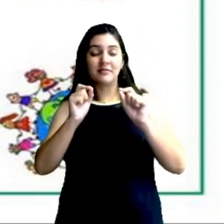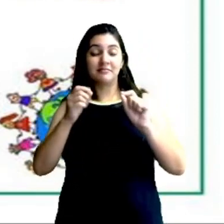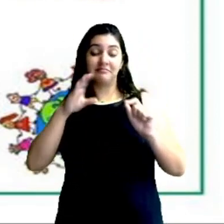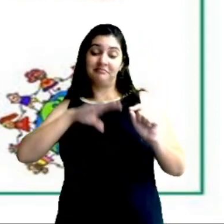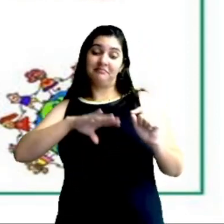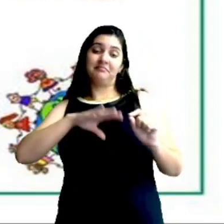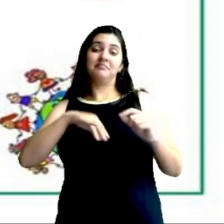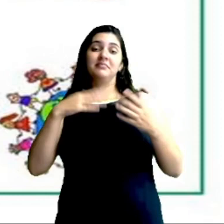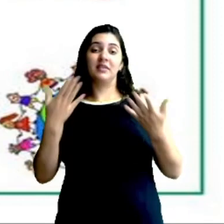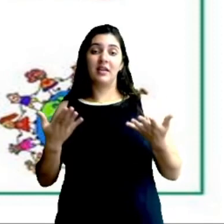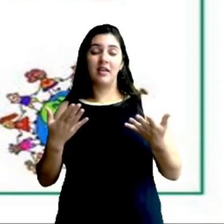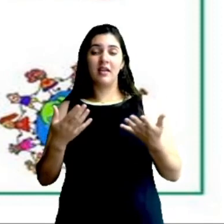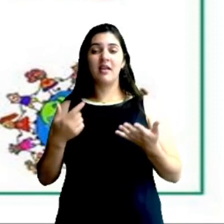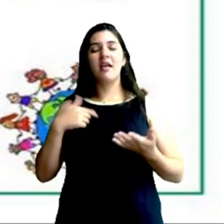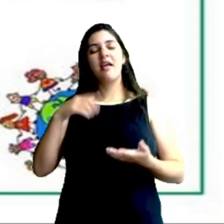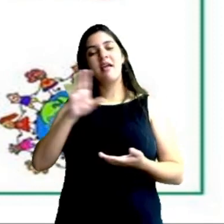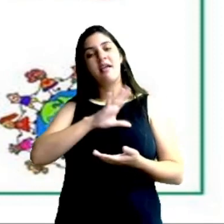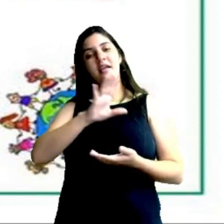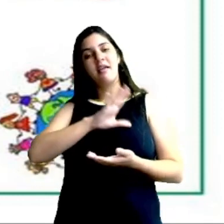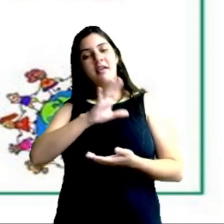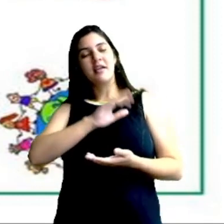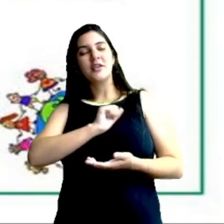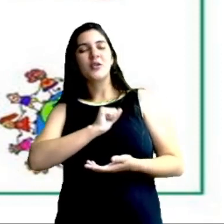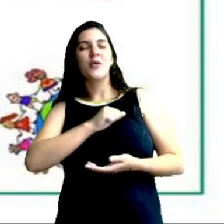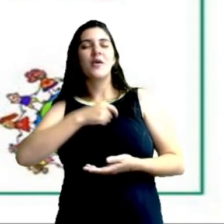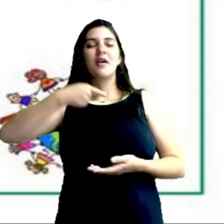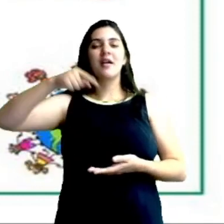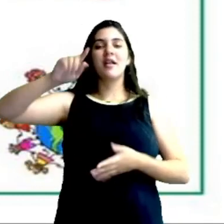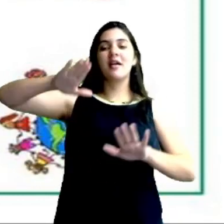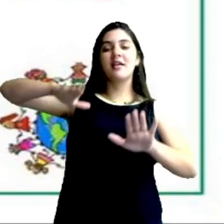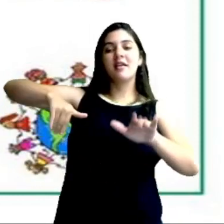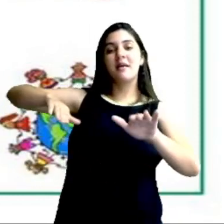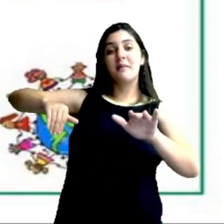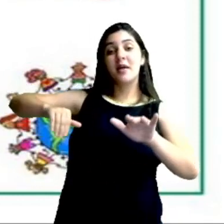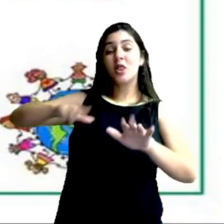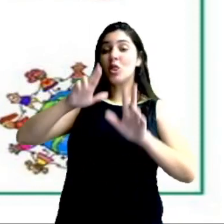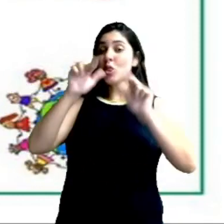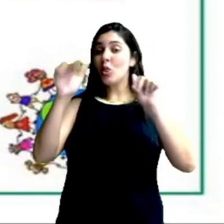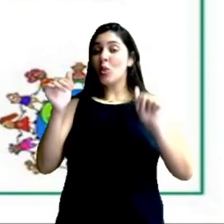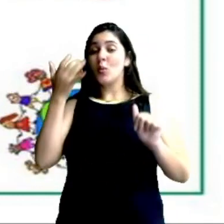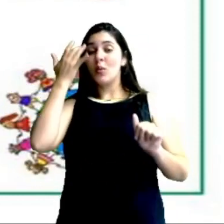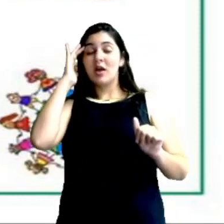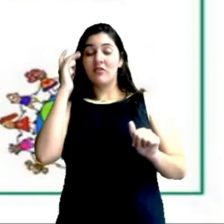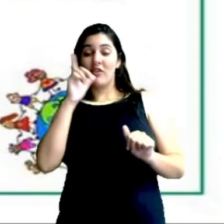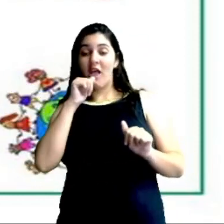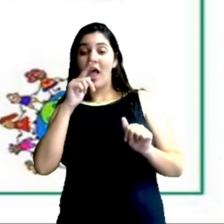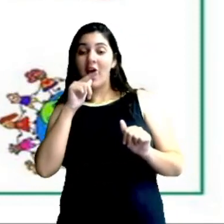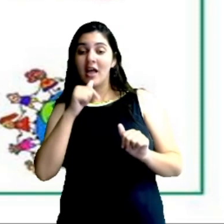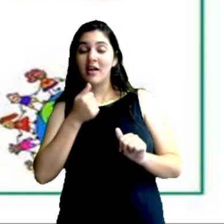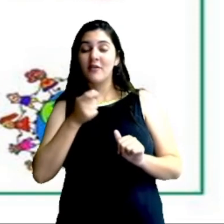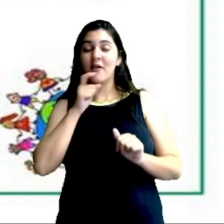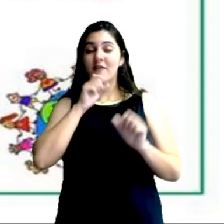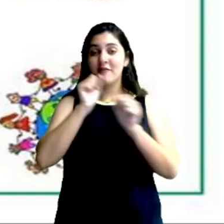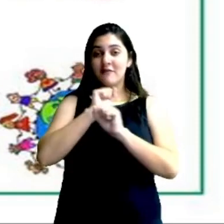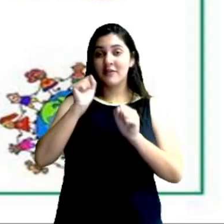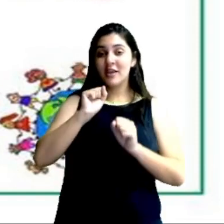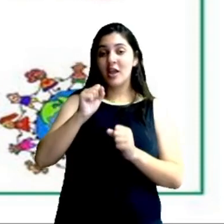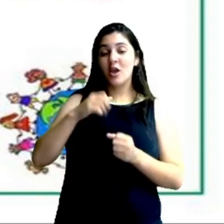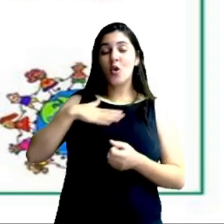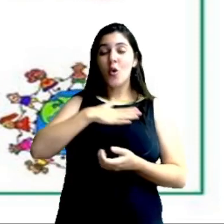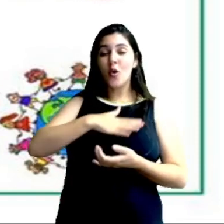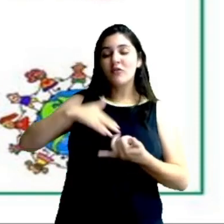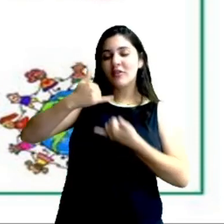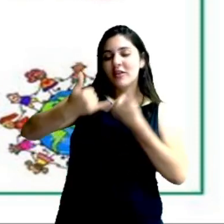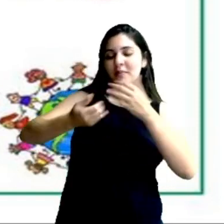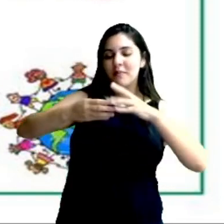não é em português o criador aí a praia e nunca chá Água Fria gostar de rebolar na areia